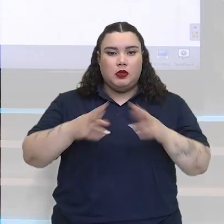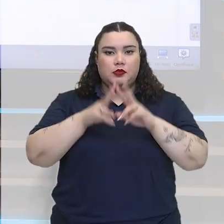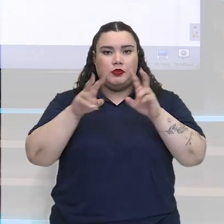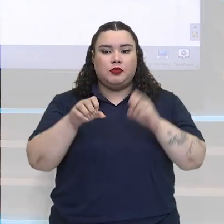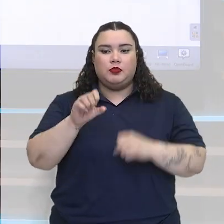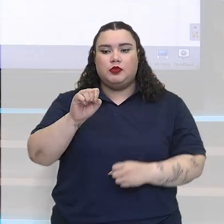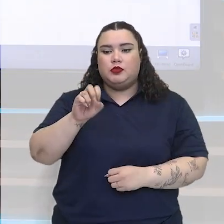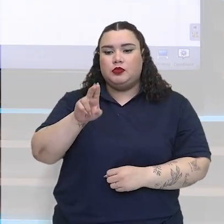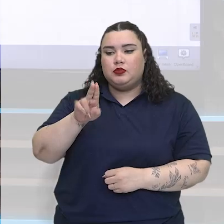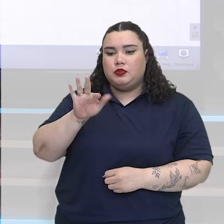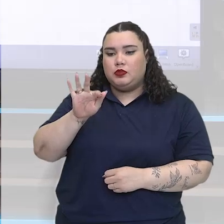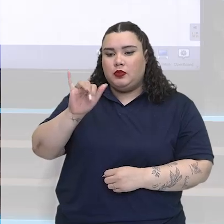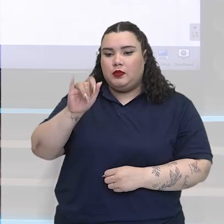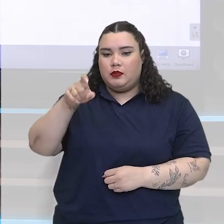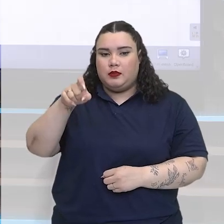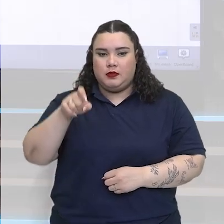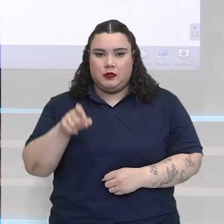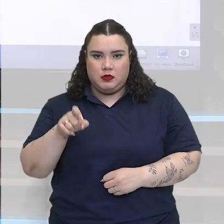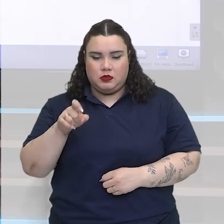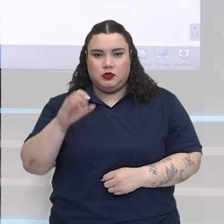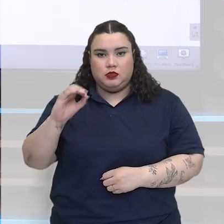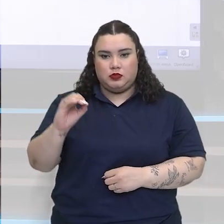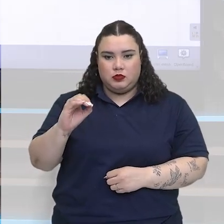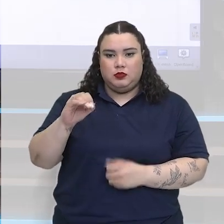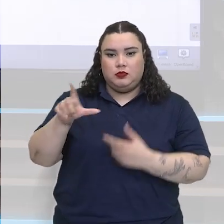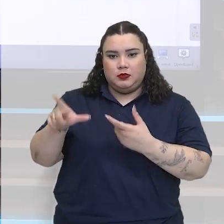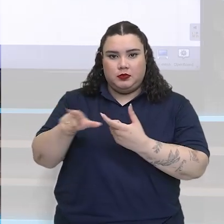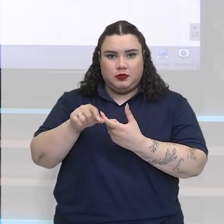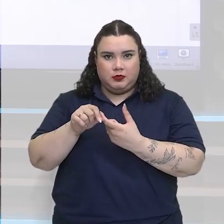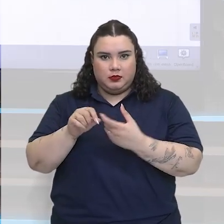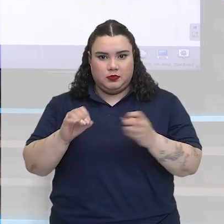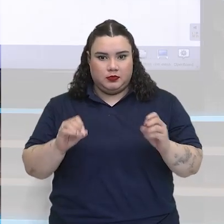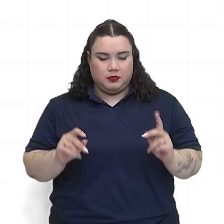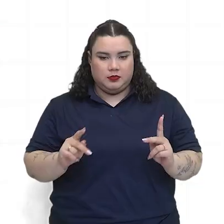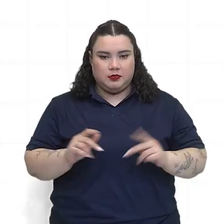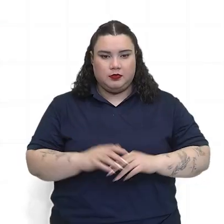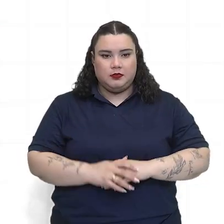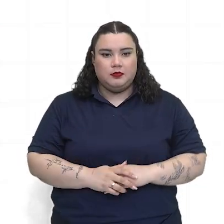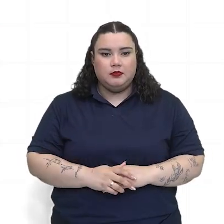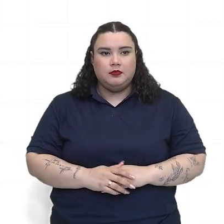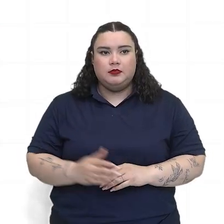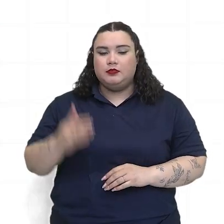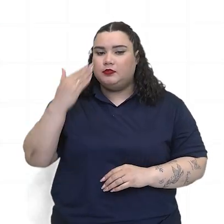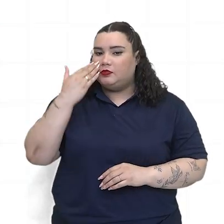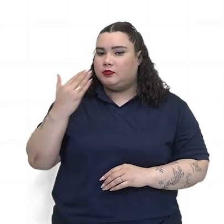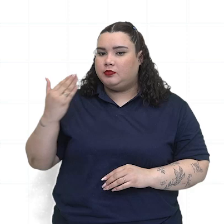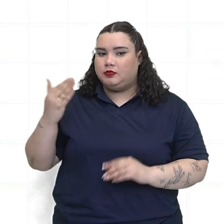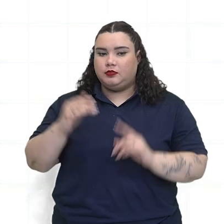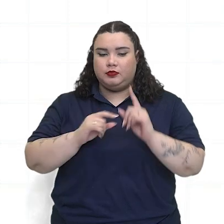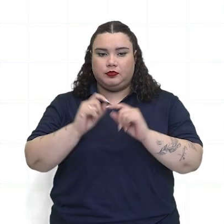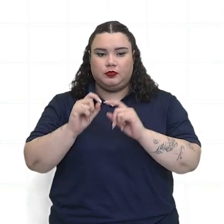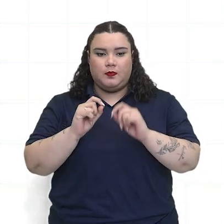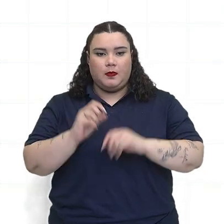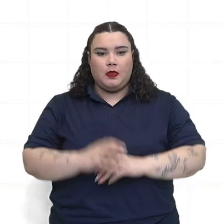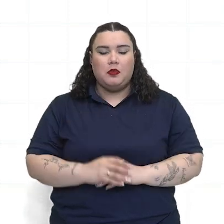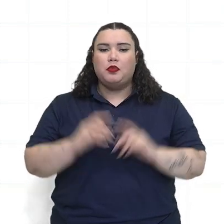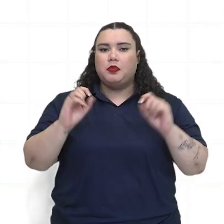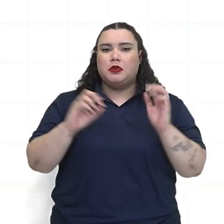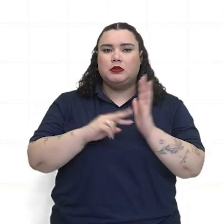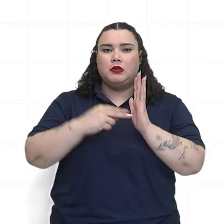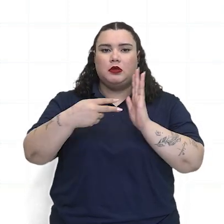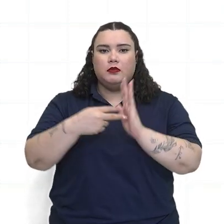nós vamos entender o conceito, a definição de sufixo. Vamos lá. Olha o que eu tenho aqui. O que é